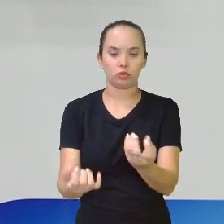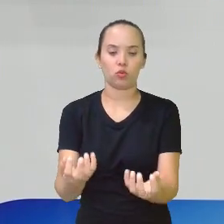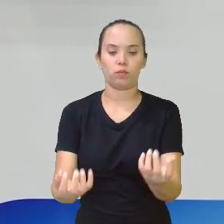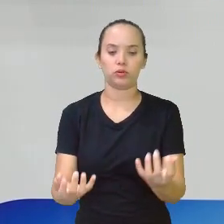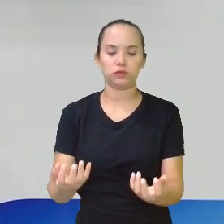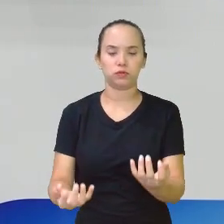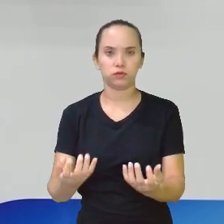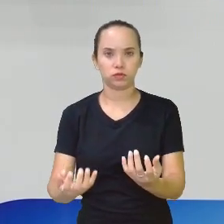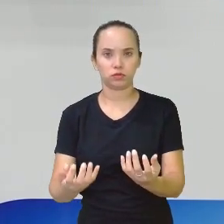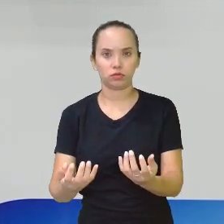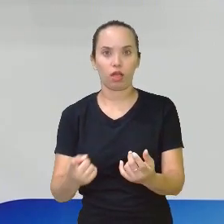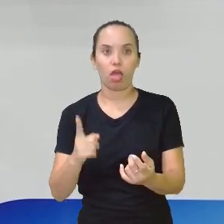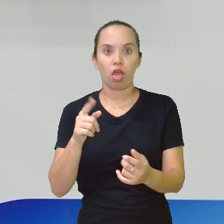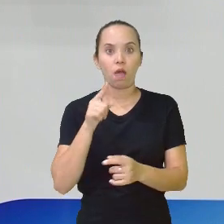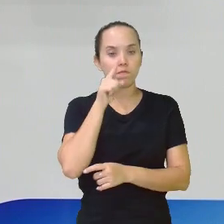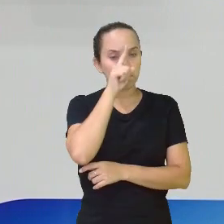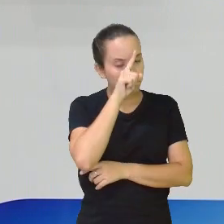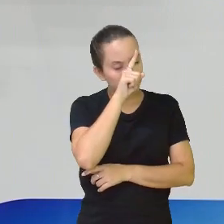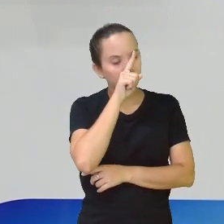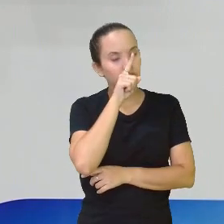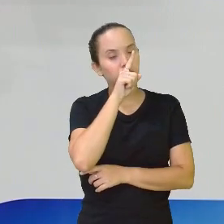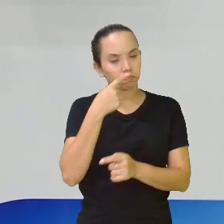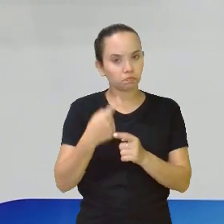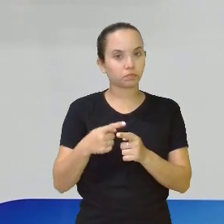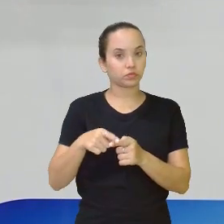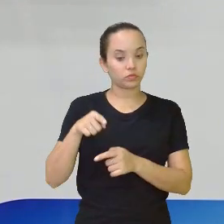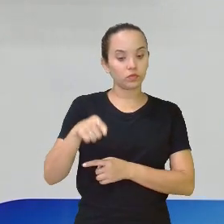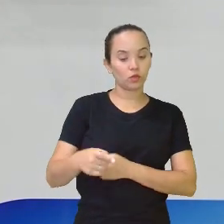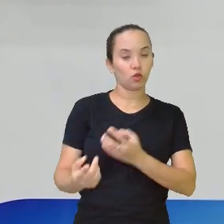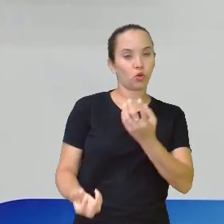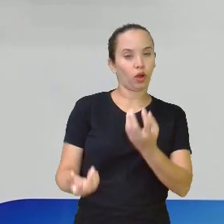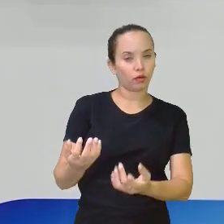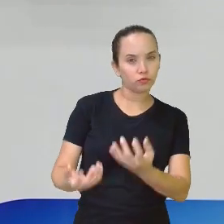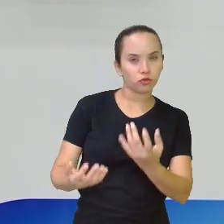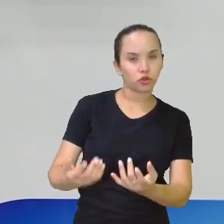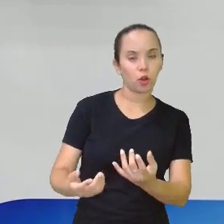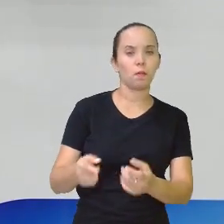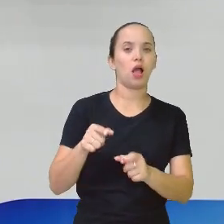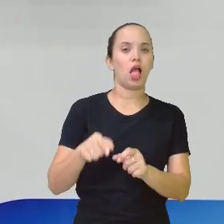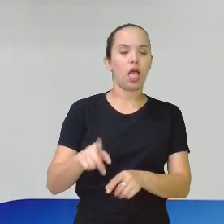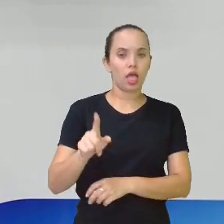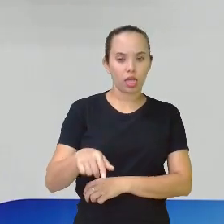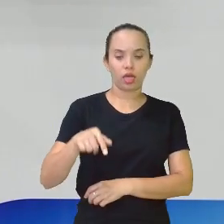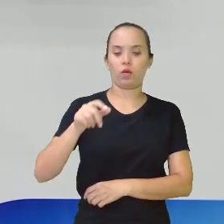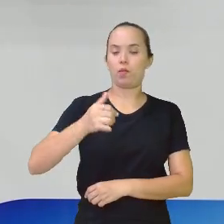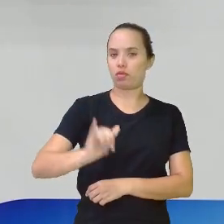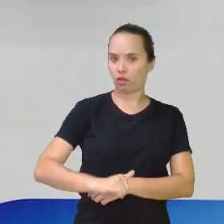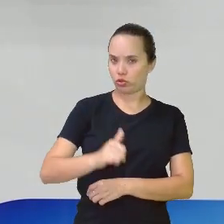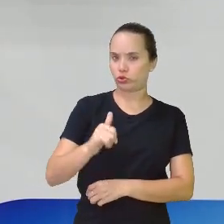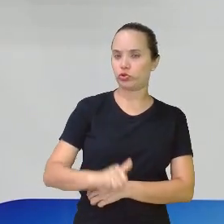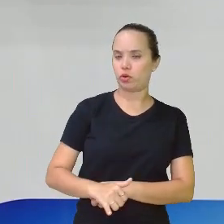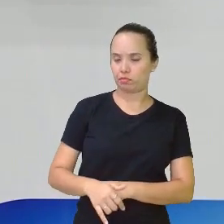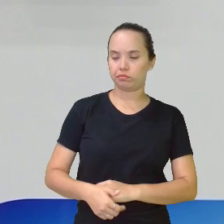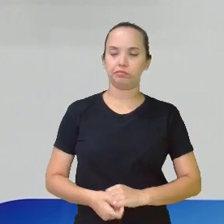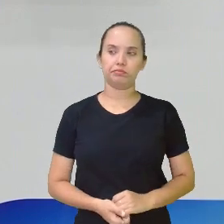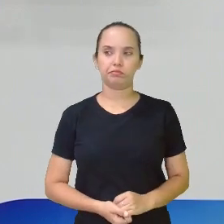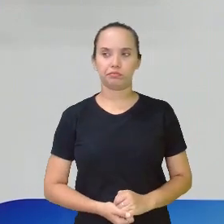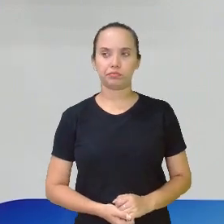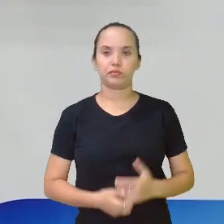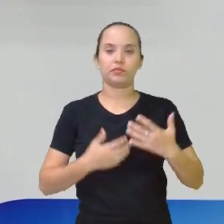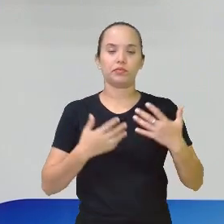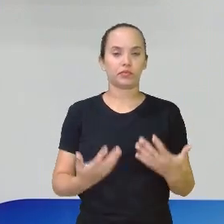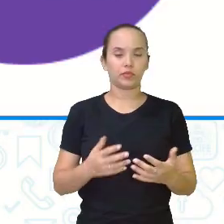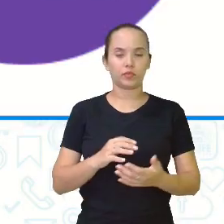risco. Por quê? Aquele fogão com a boca acesa ali, ou aquela chama, ali é uma fonte de energia.